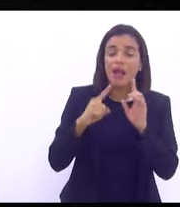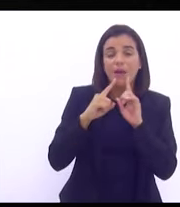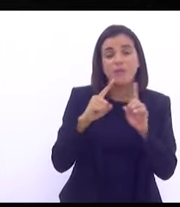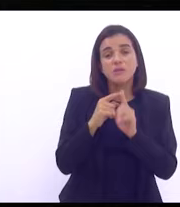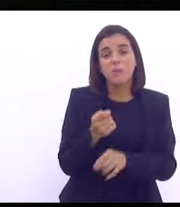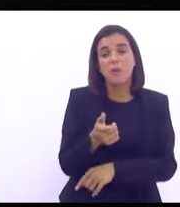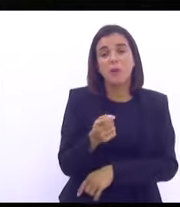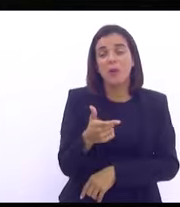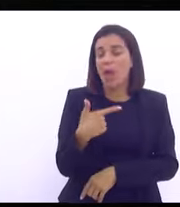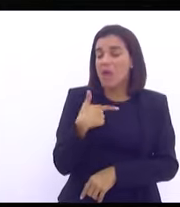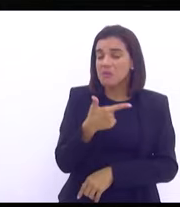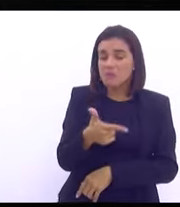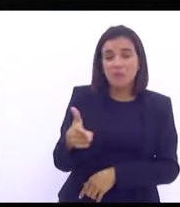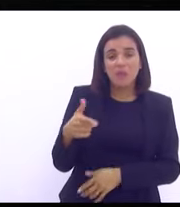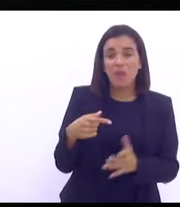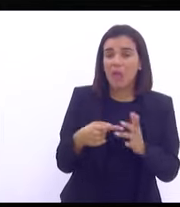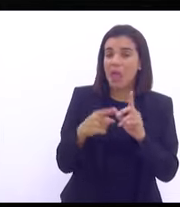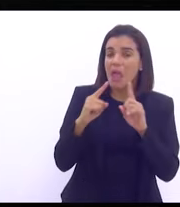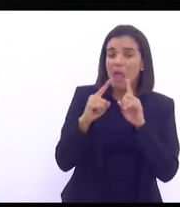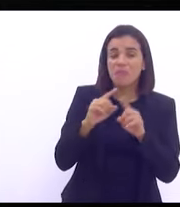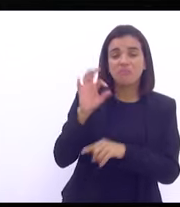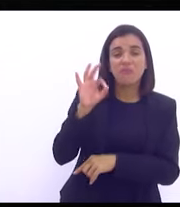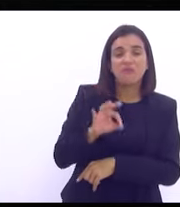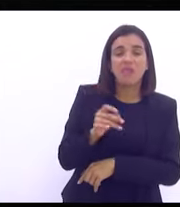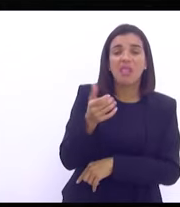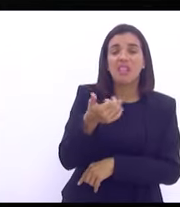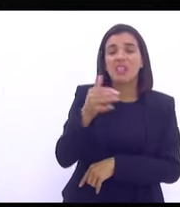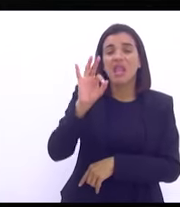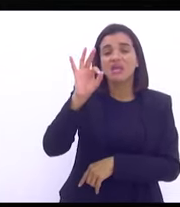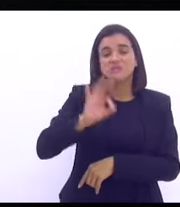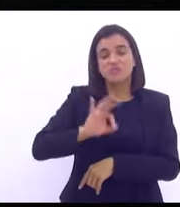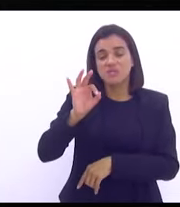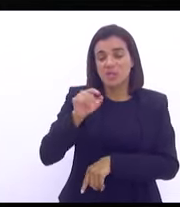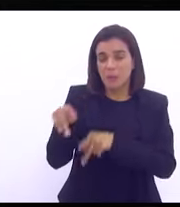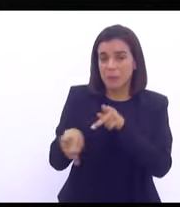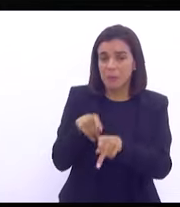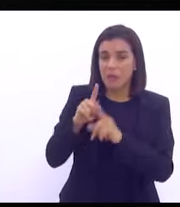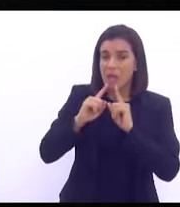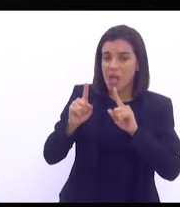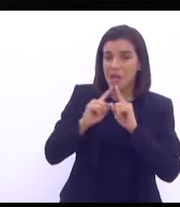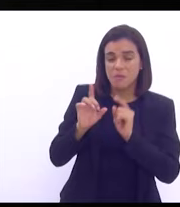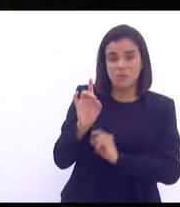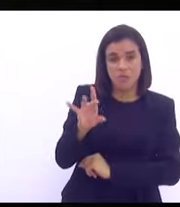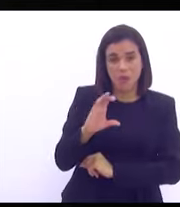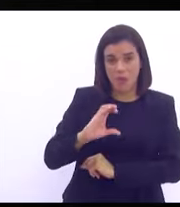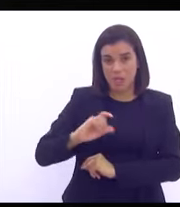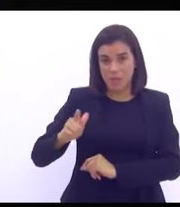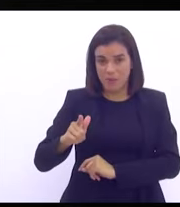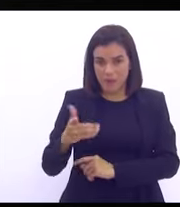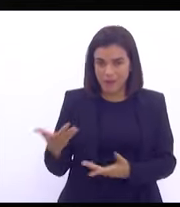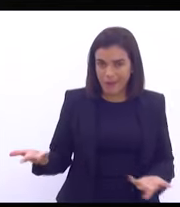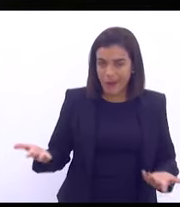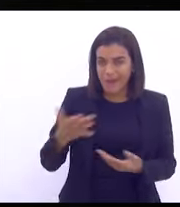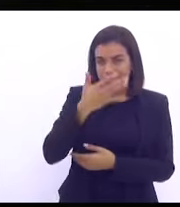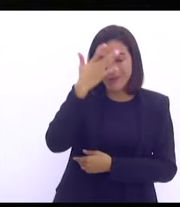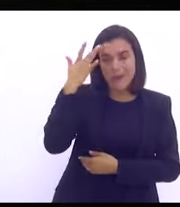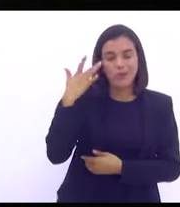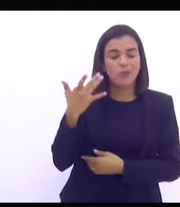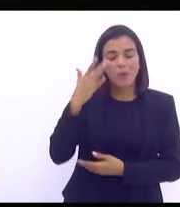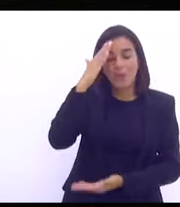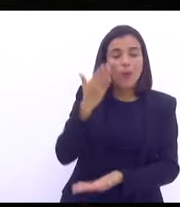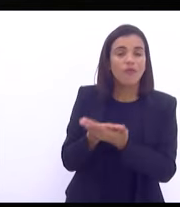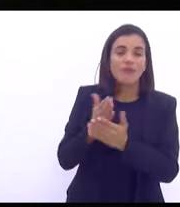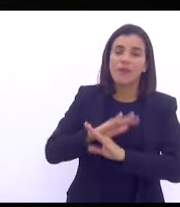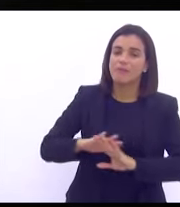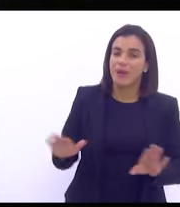eles dizem que não recebi, o percentual foi só 10% da população do bairro de Campo Grande. É que as pessoas estão descrentes,